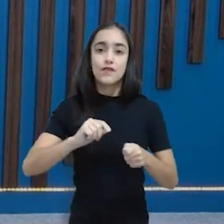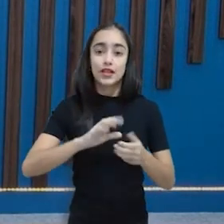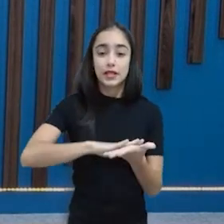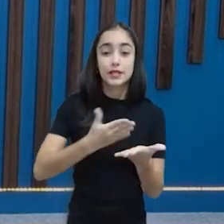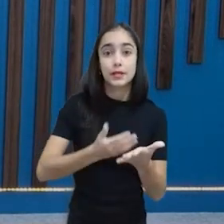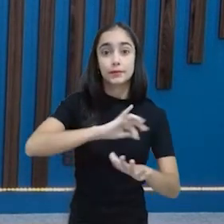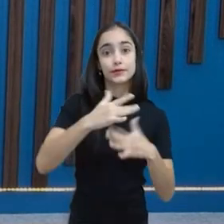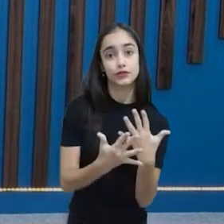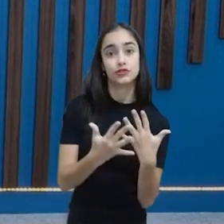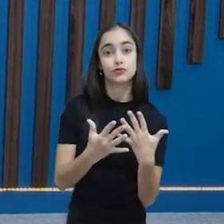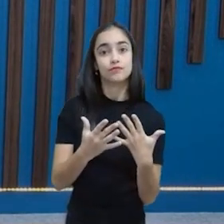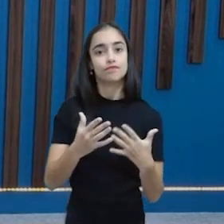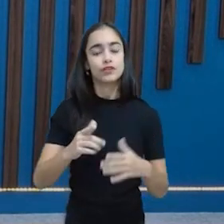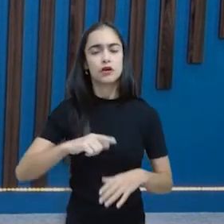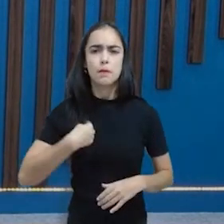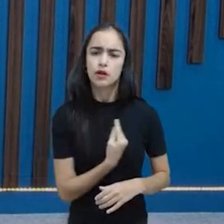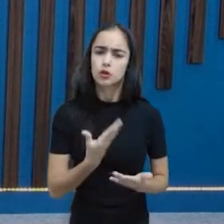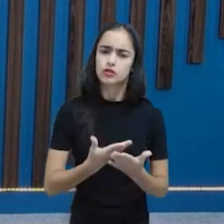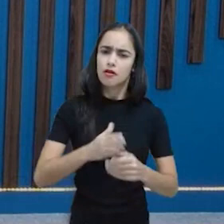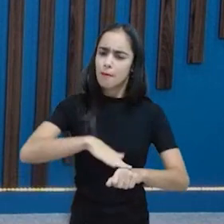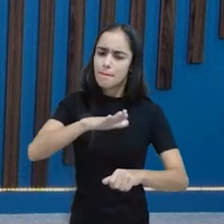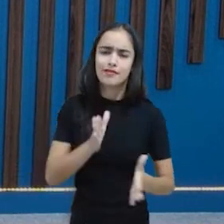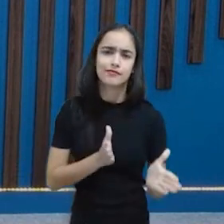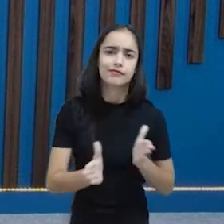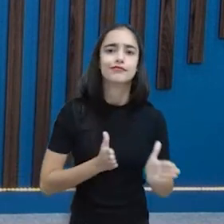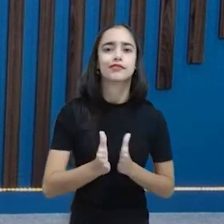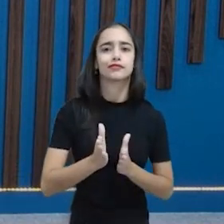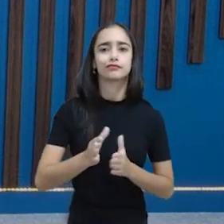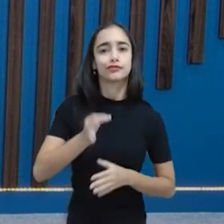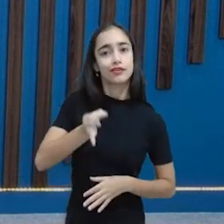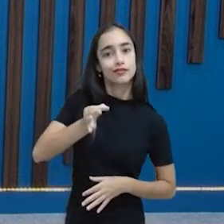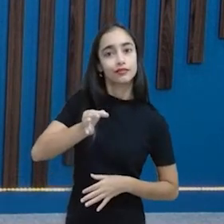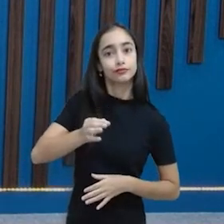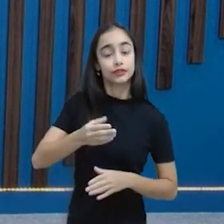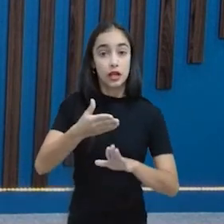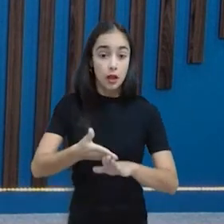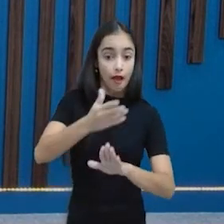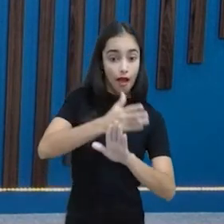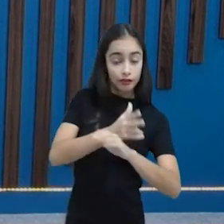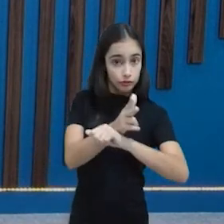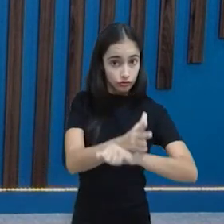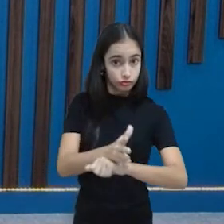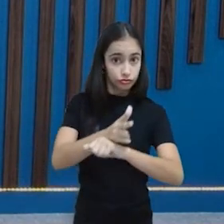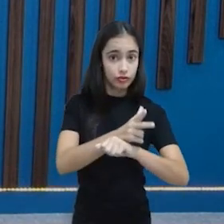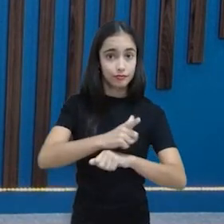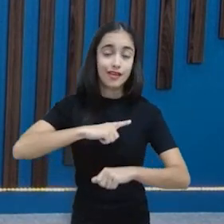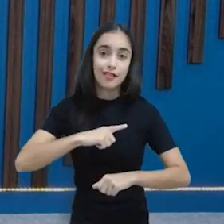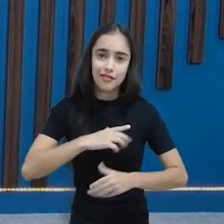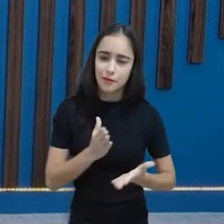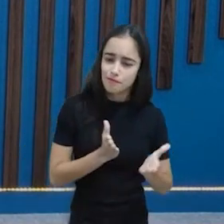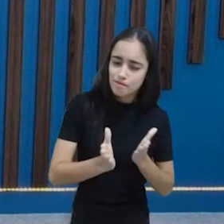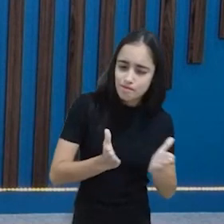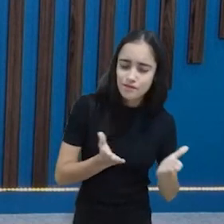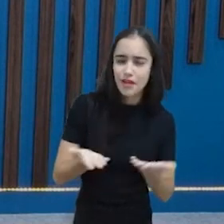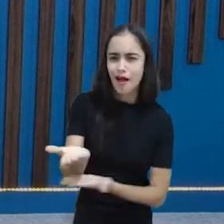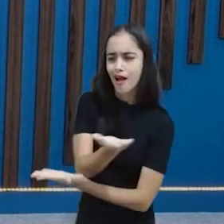garantindo a acessibilidade. Certo, gente? Na produção, aqui por trás das câmeras, dando assessoria,